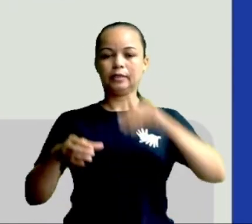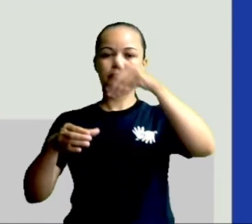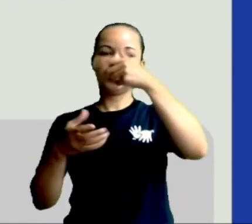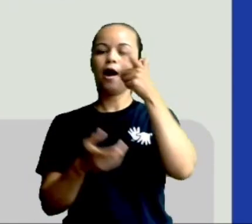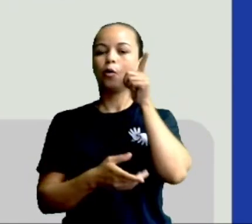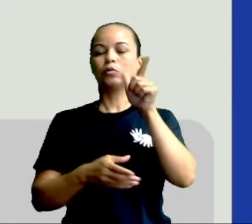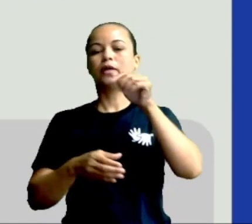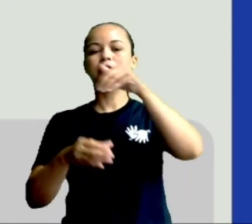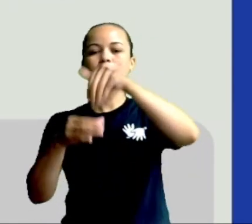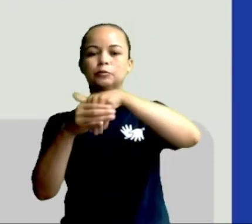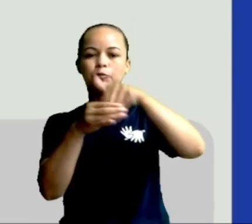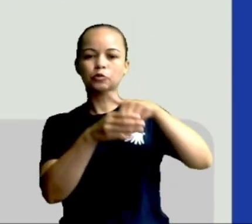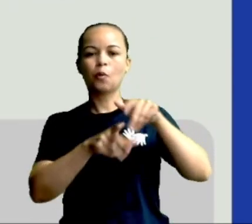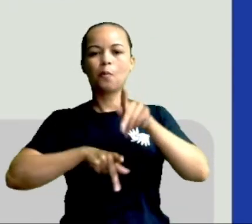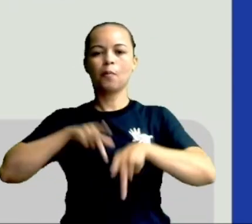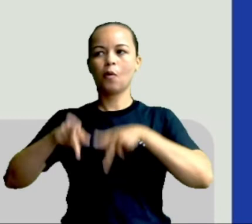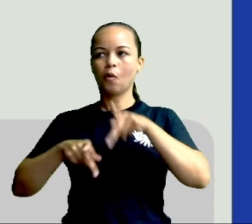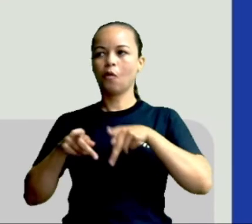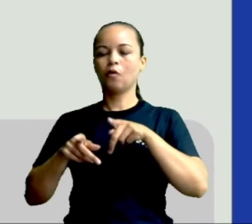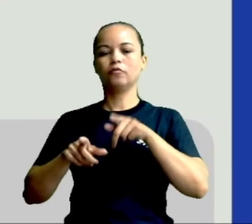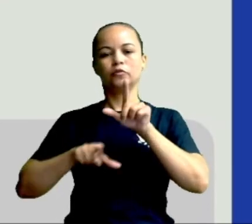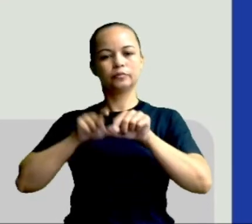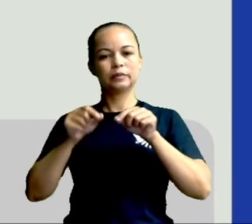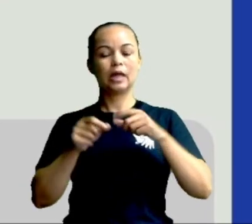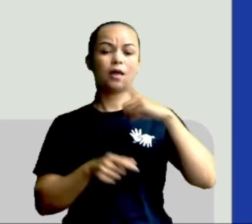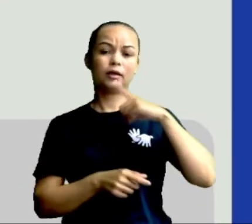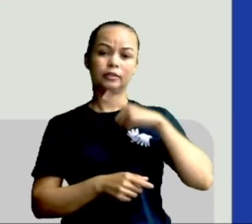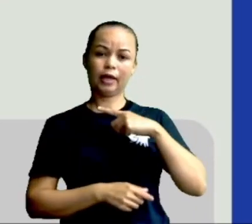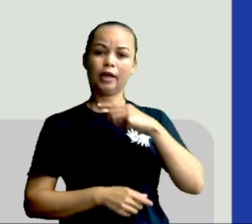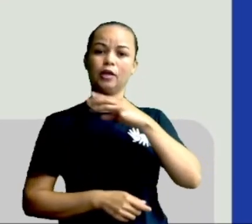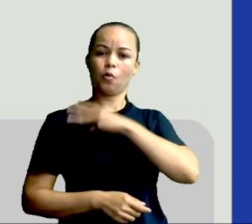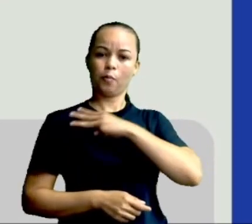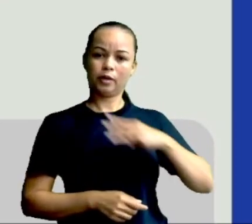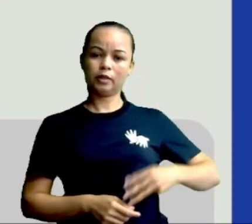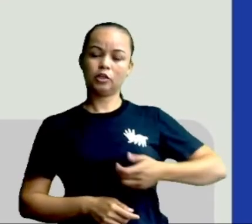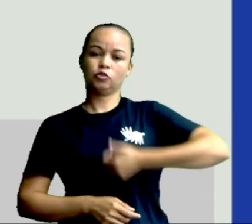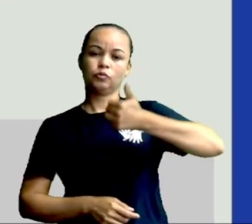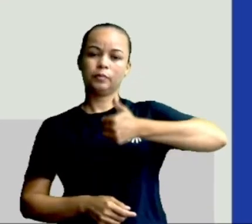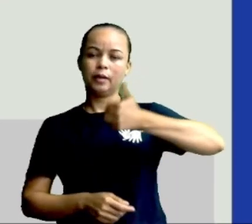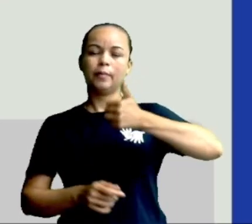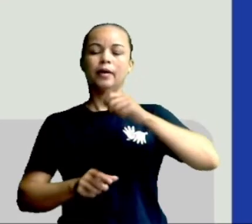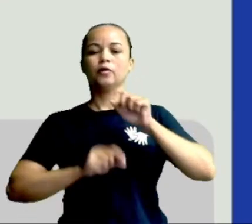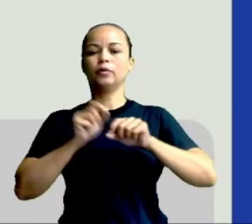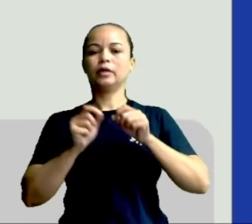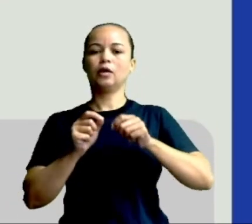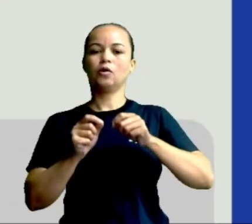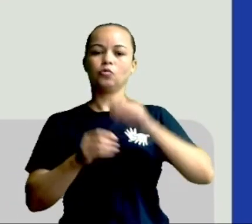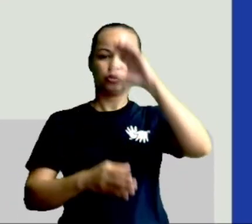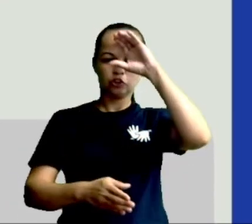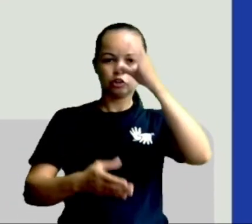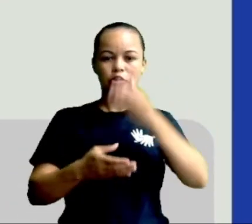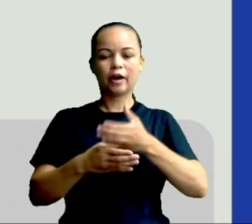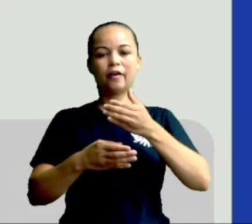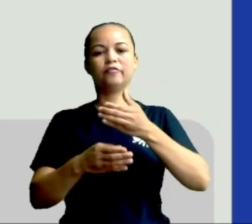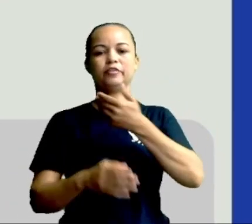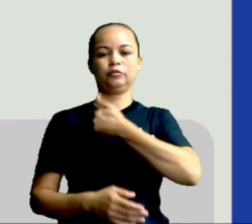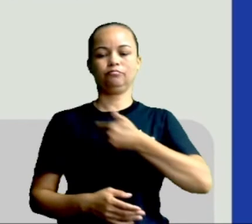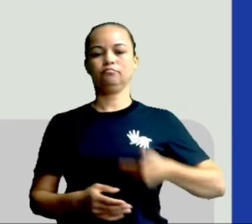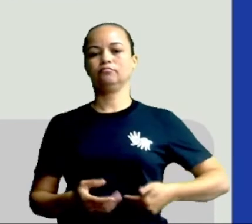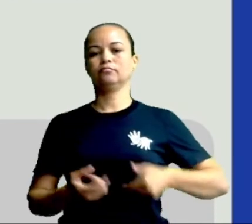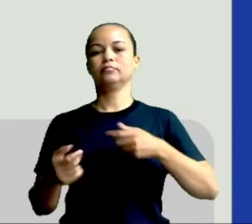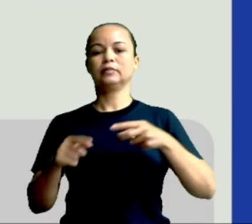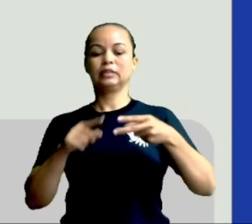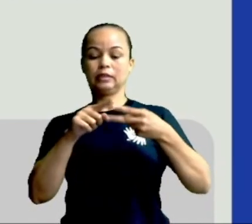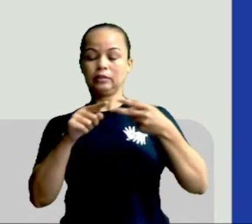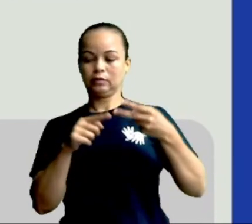pelo povo e um primeiro-ministro e tem um primeiro-ministro como chefe de governo EA distinção entre o Executivo